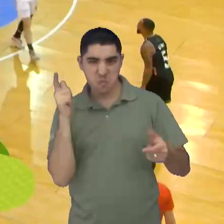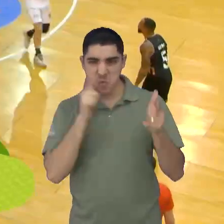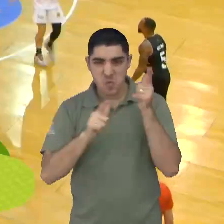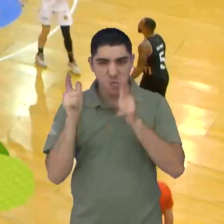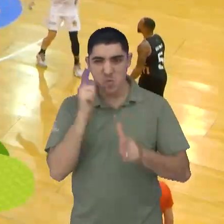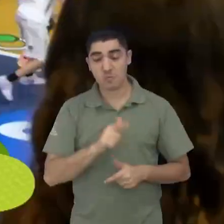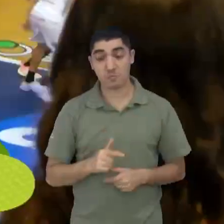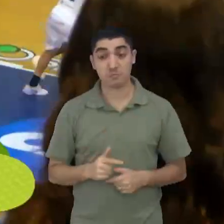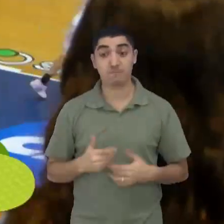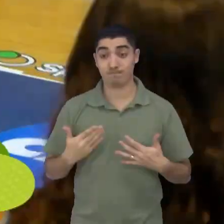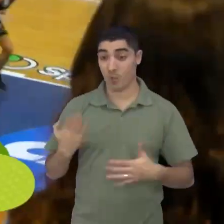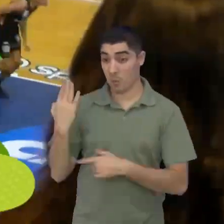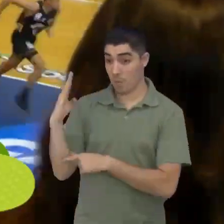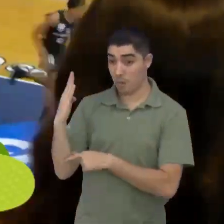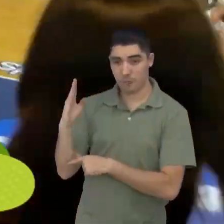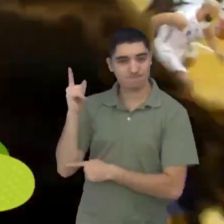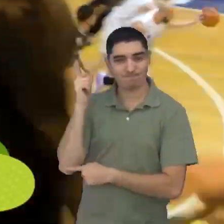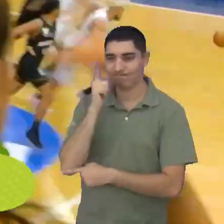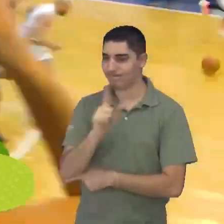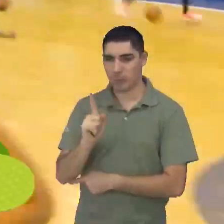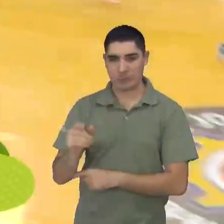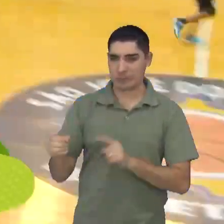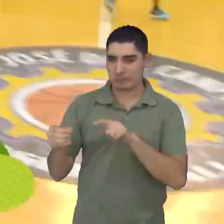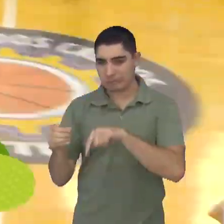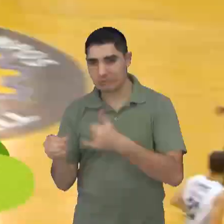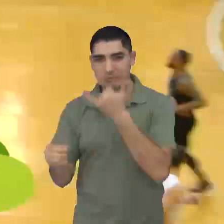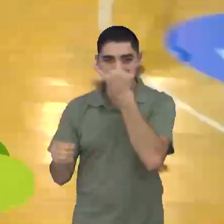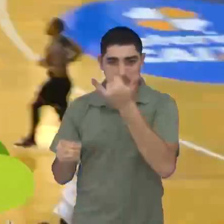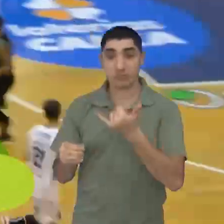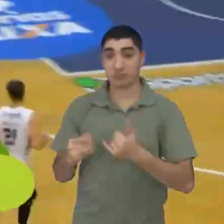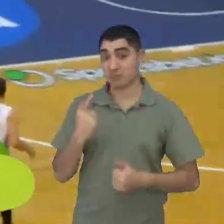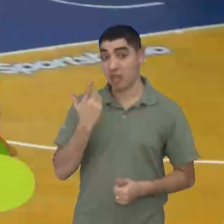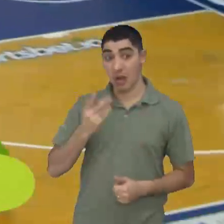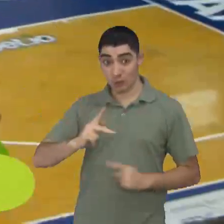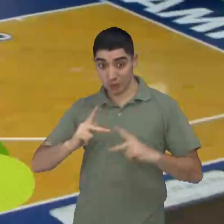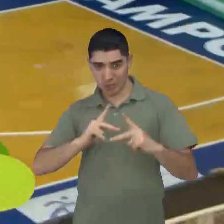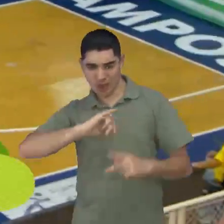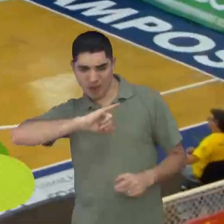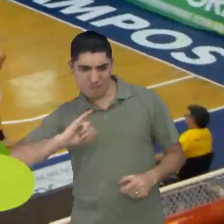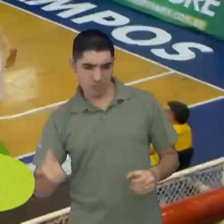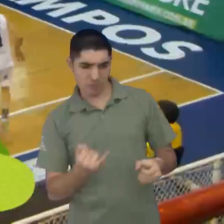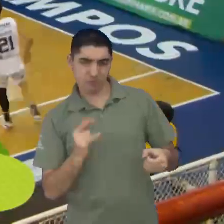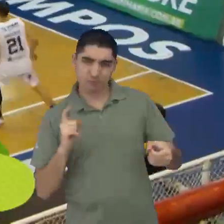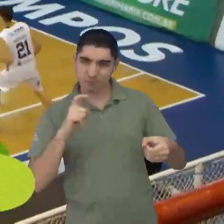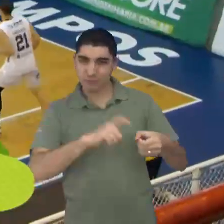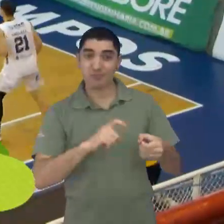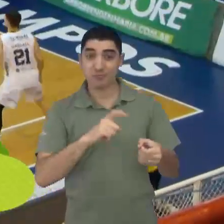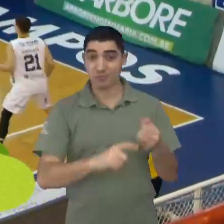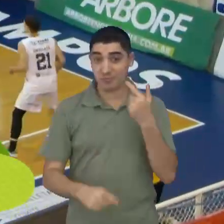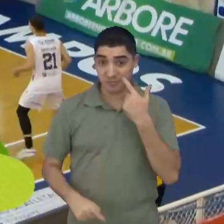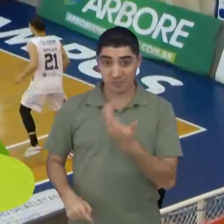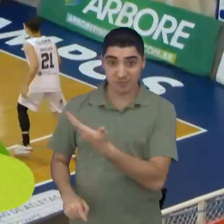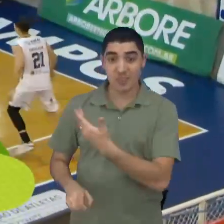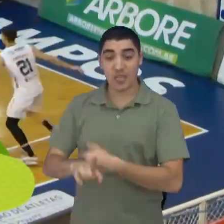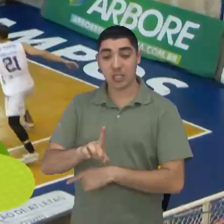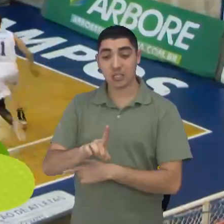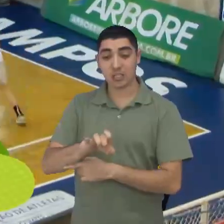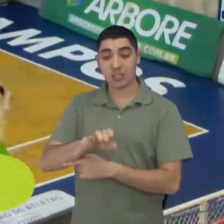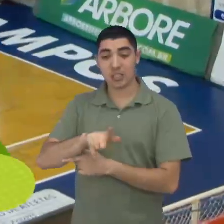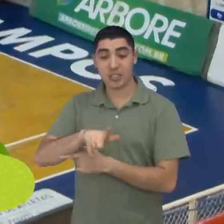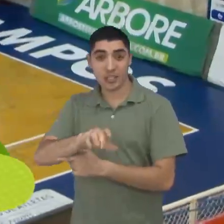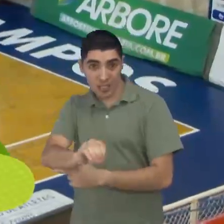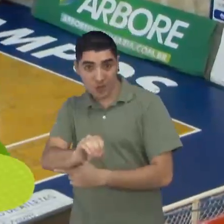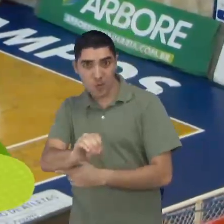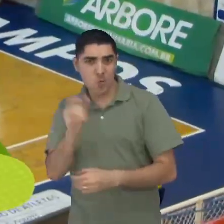conseguia jogar. E a Águia das Quadras aproveitava. Arthur desarmou na defesa e acionou o Diego Figueiredo para fazer